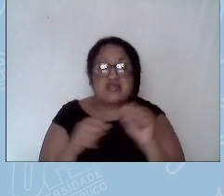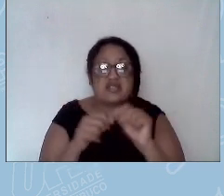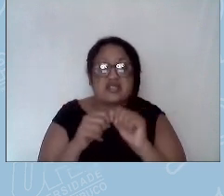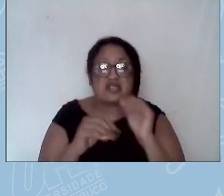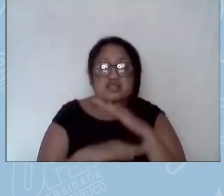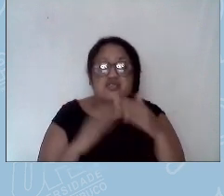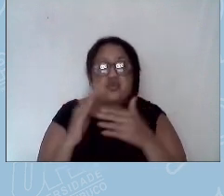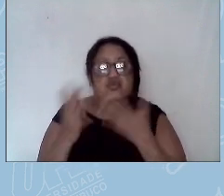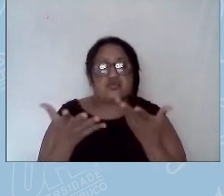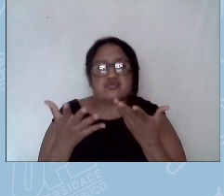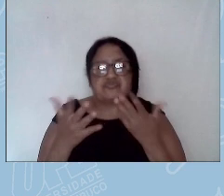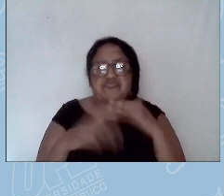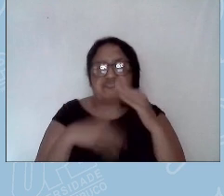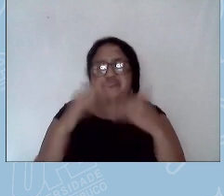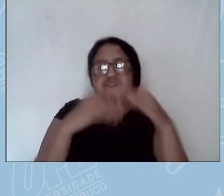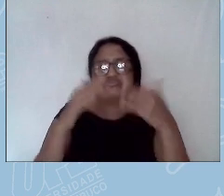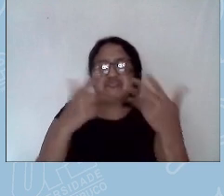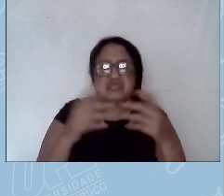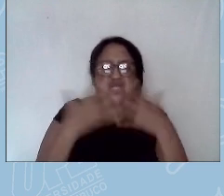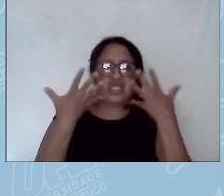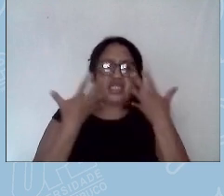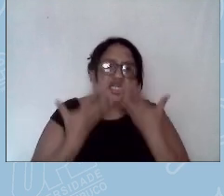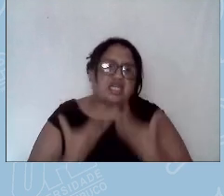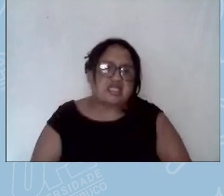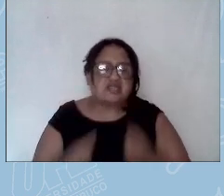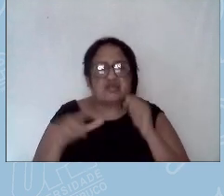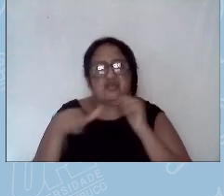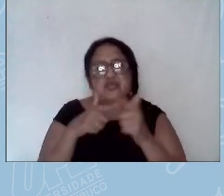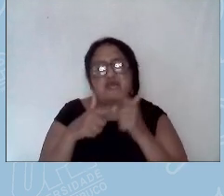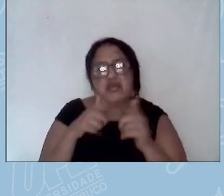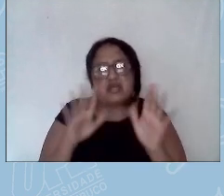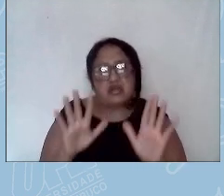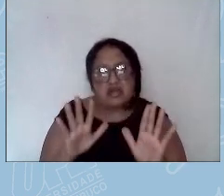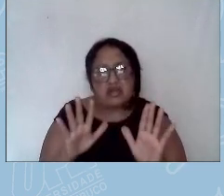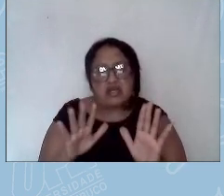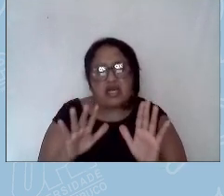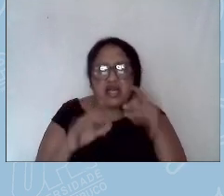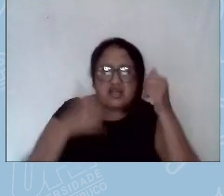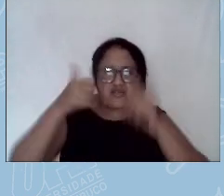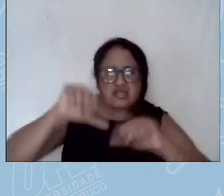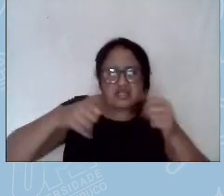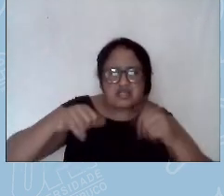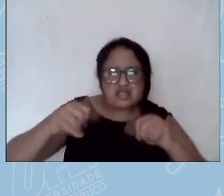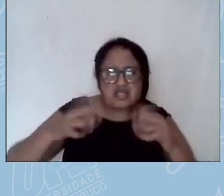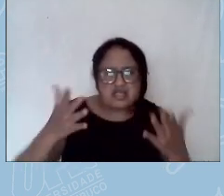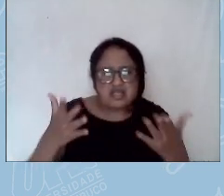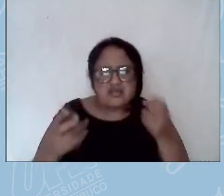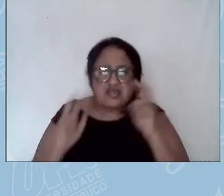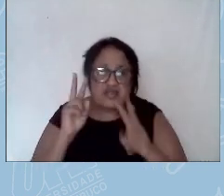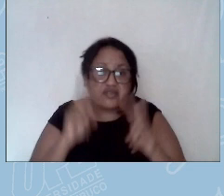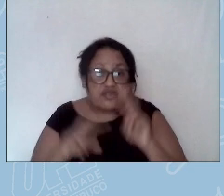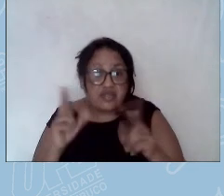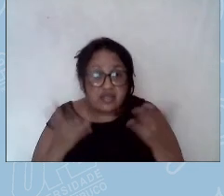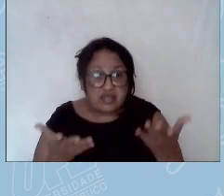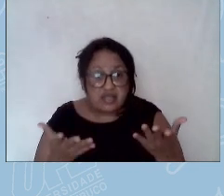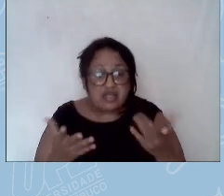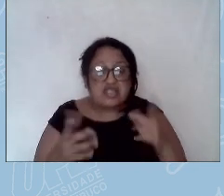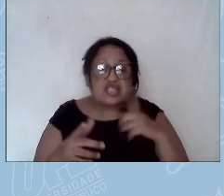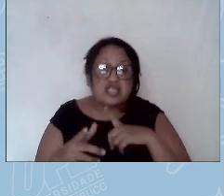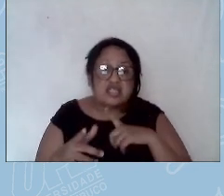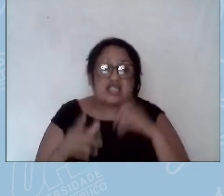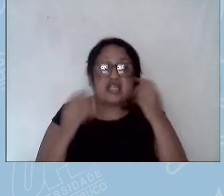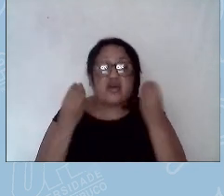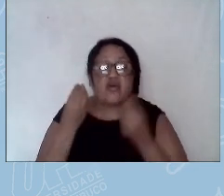desenvolvimento mais exaustivo da situação ao analisar as opções ele já teria como